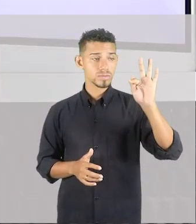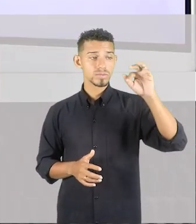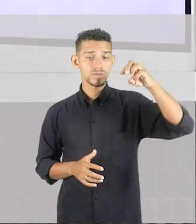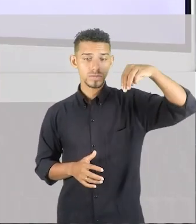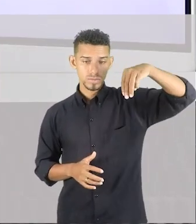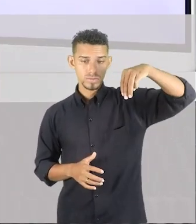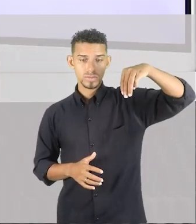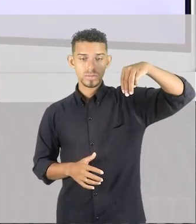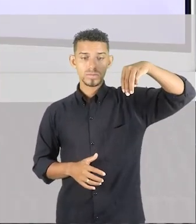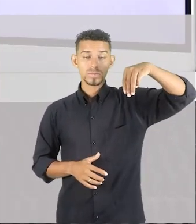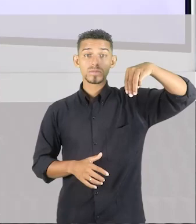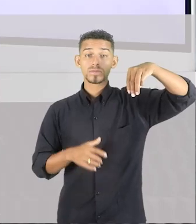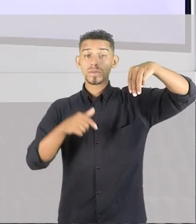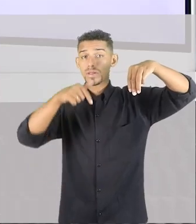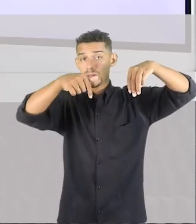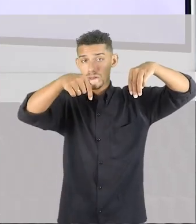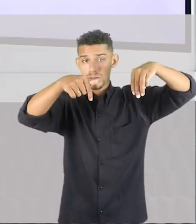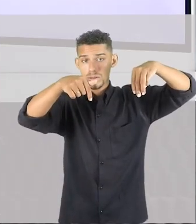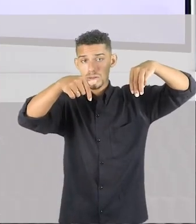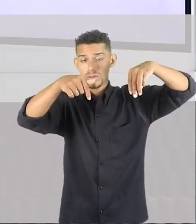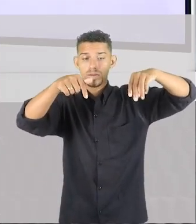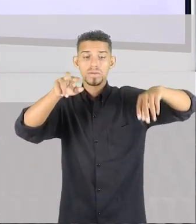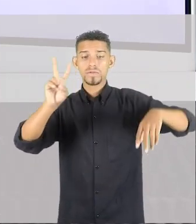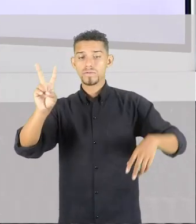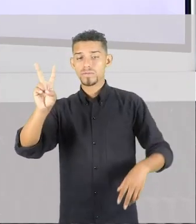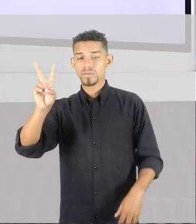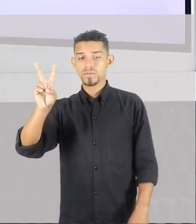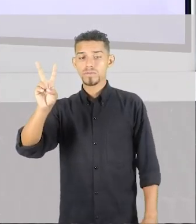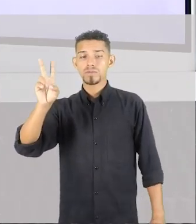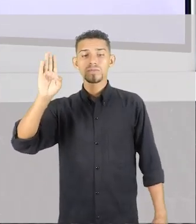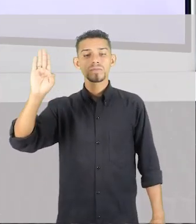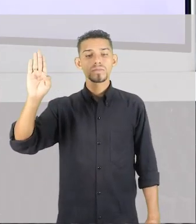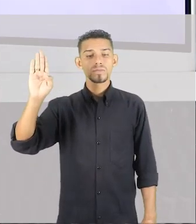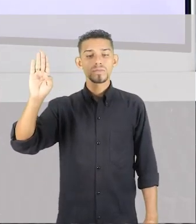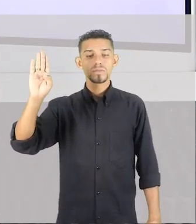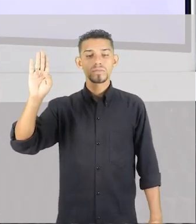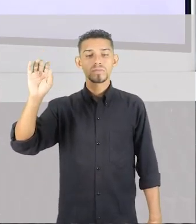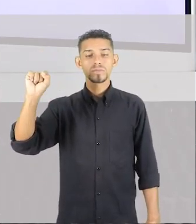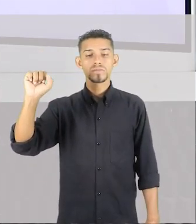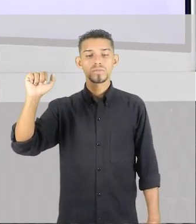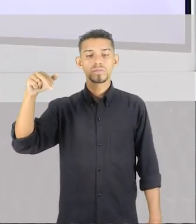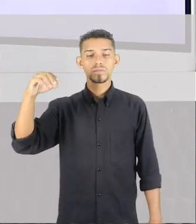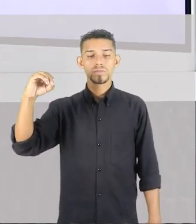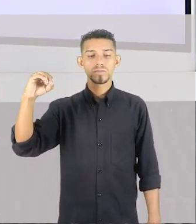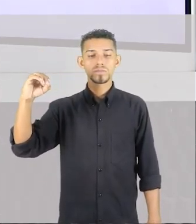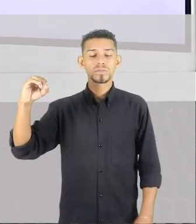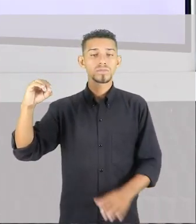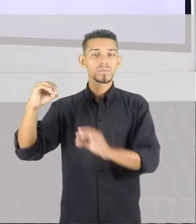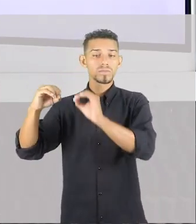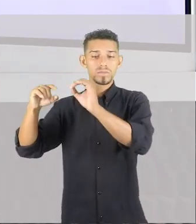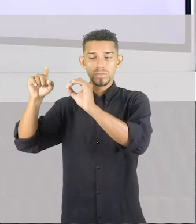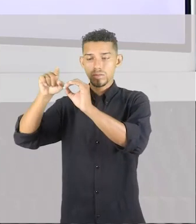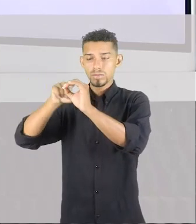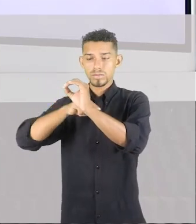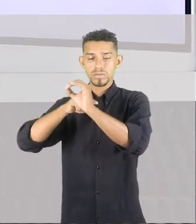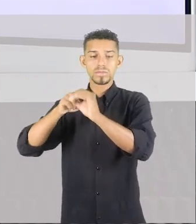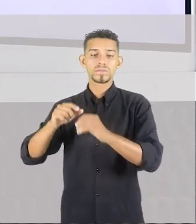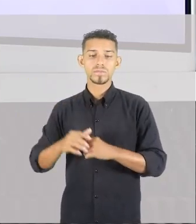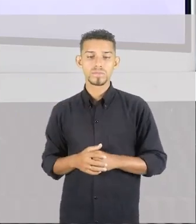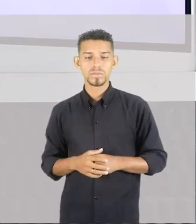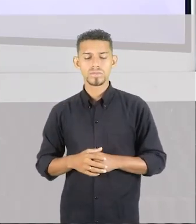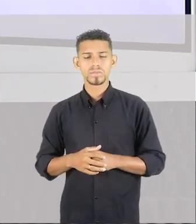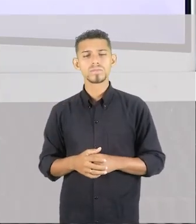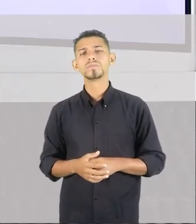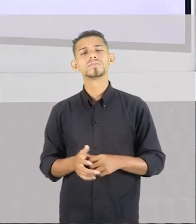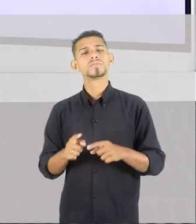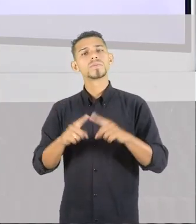Quero ver bem sem óculos. Mas a gente acabou de ver